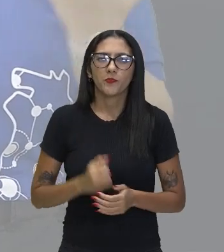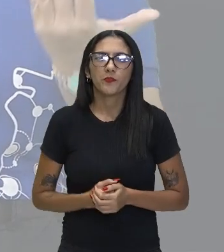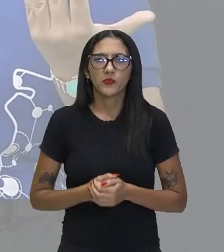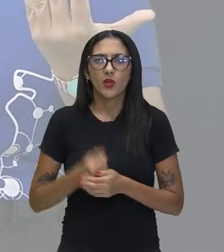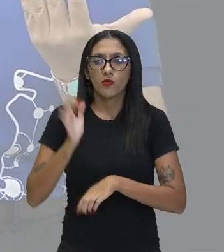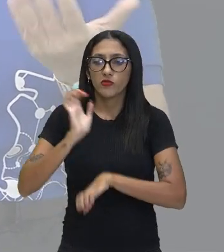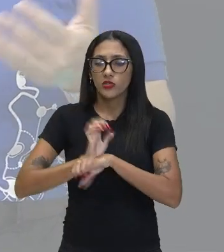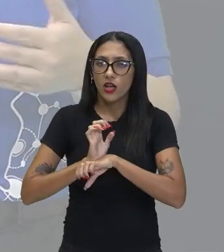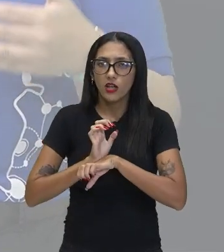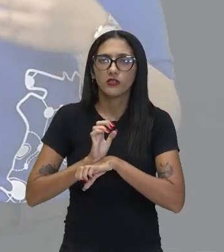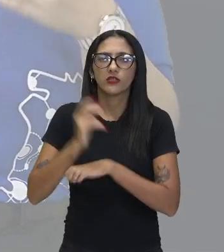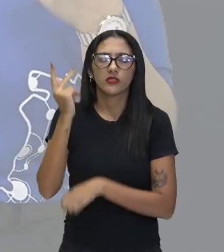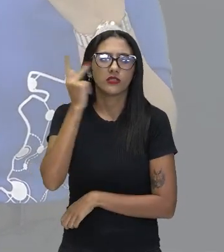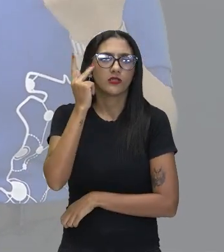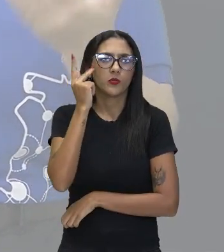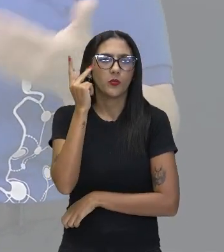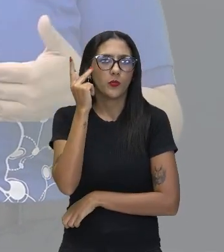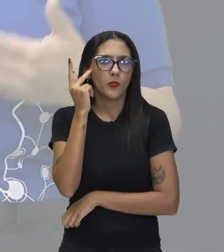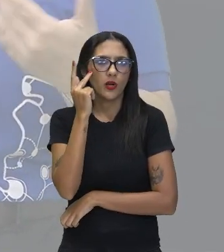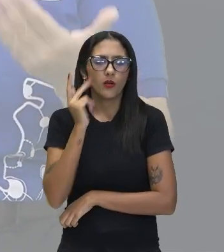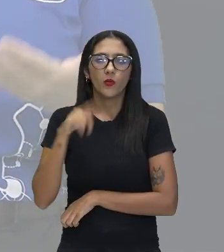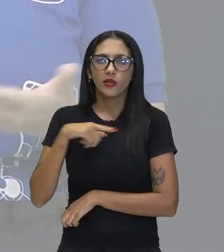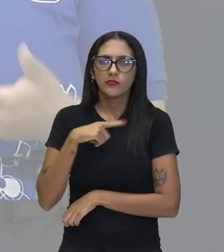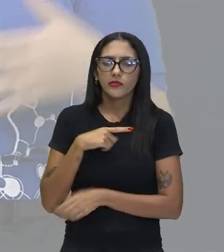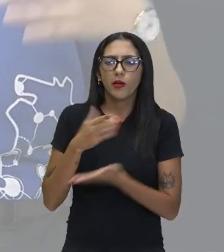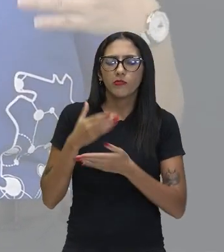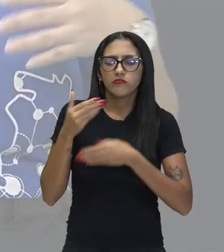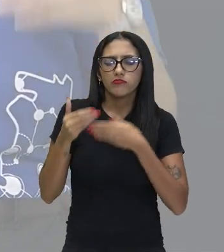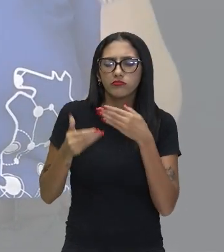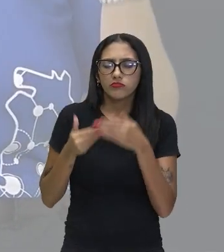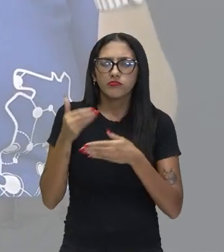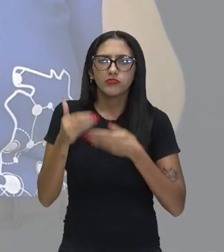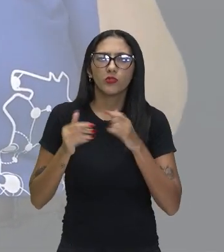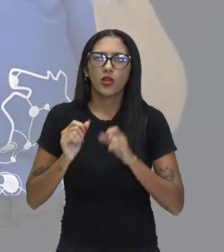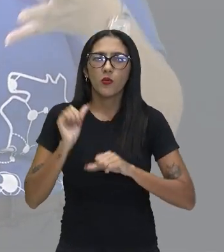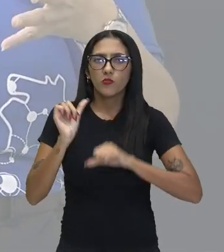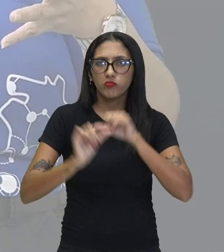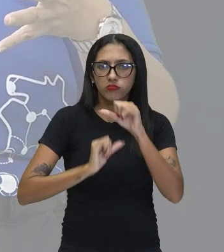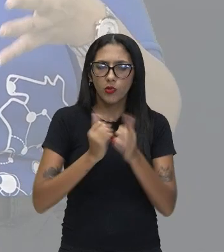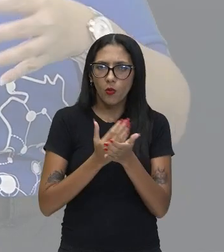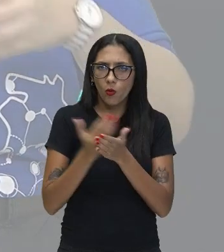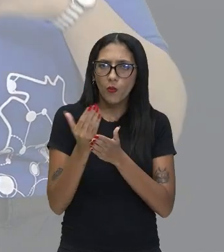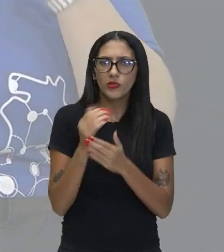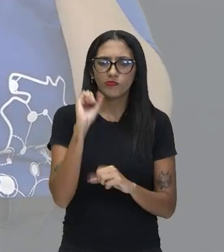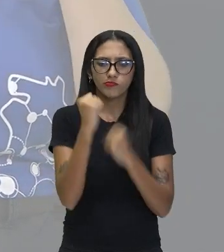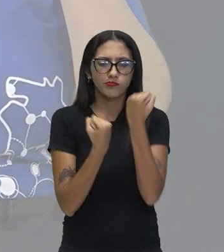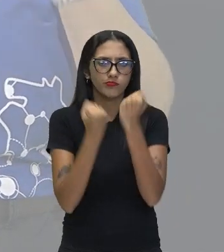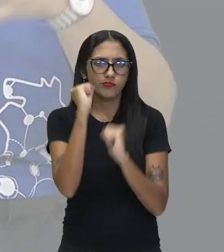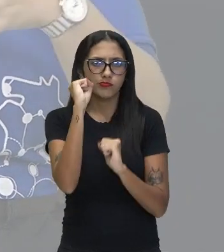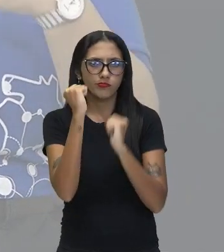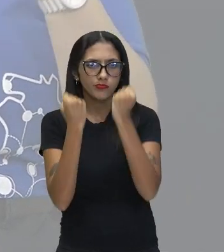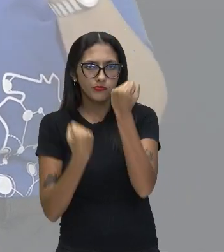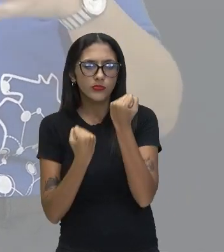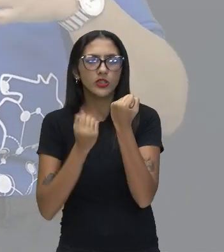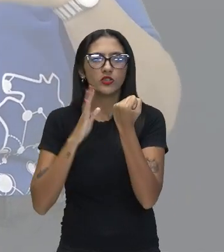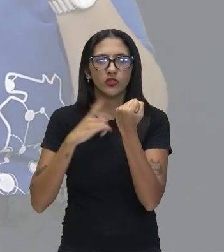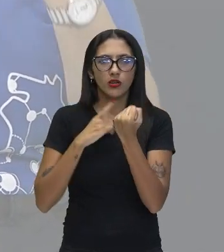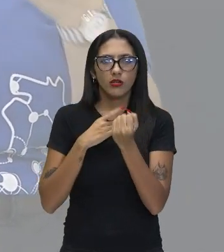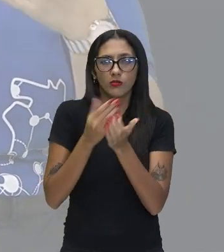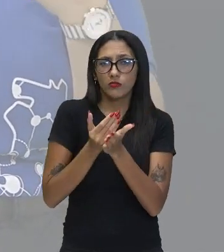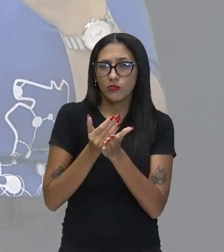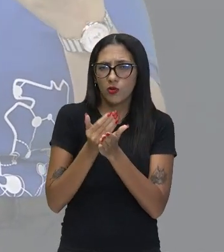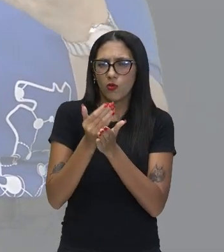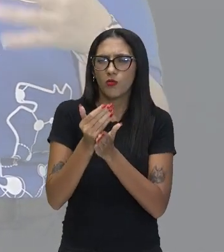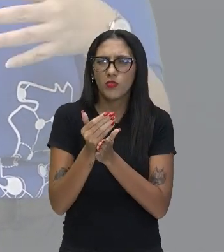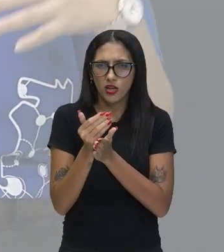cidade de São Paulo, está passando por um processo de industrialização, né? Começam a surgir, a se